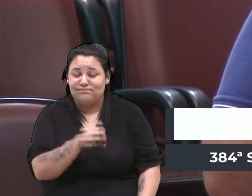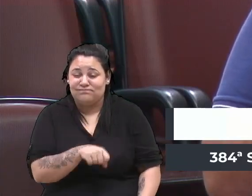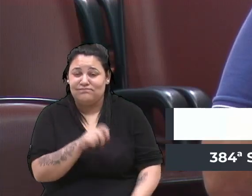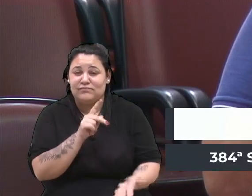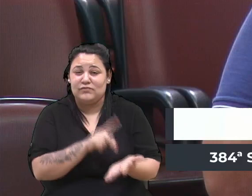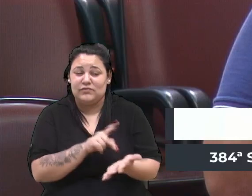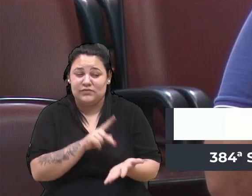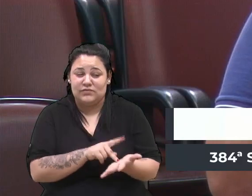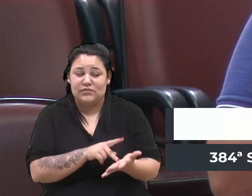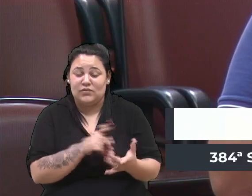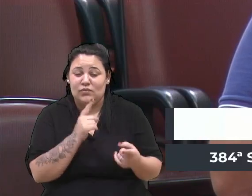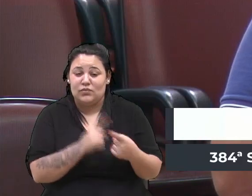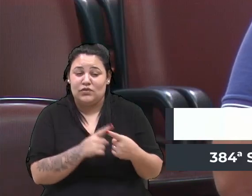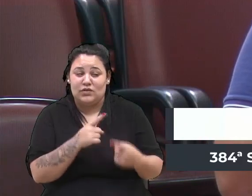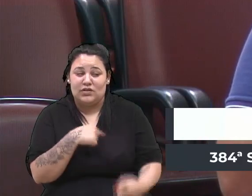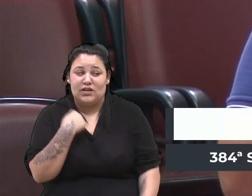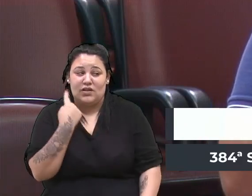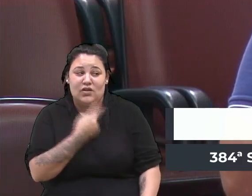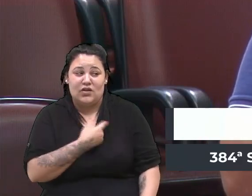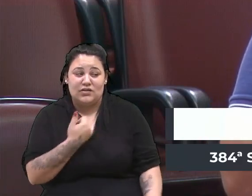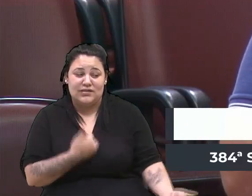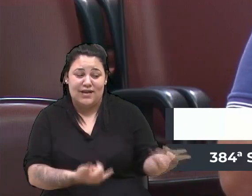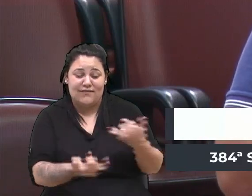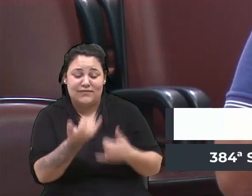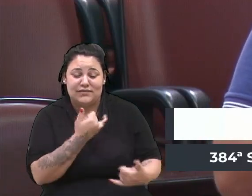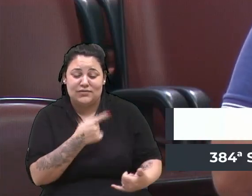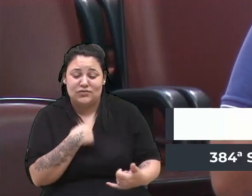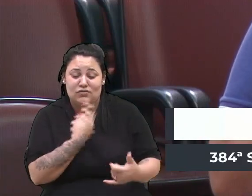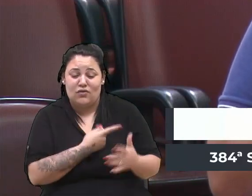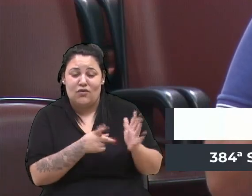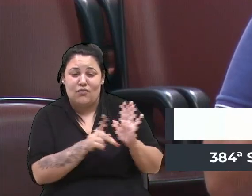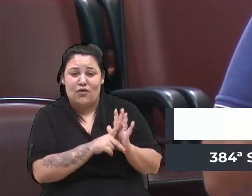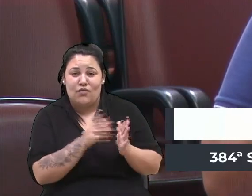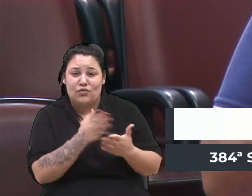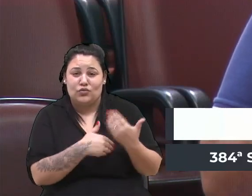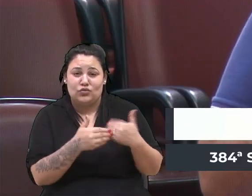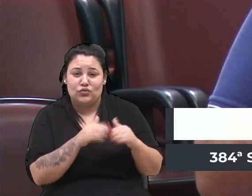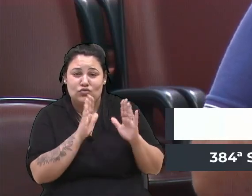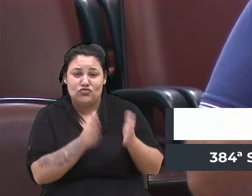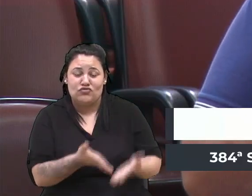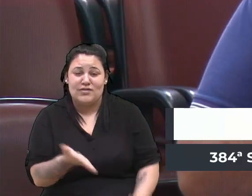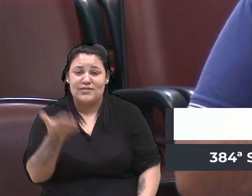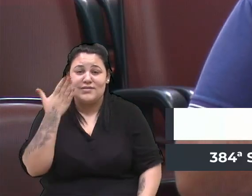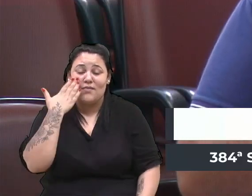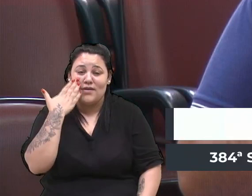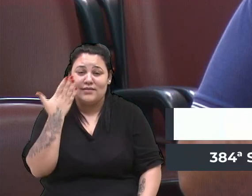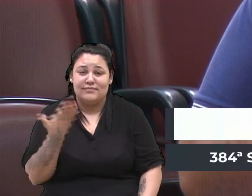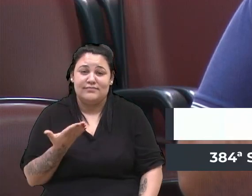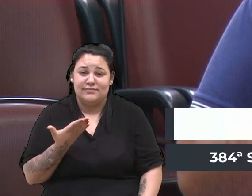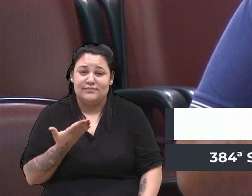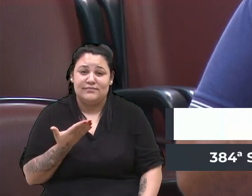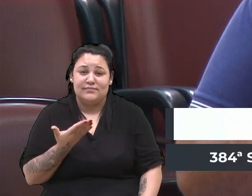era nós falando para nós mesmos, tudo que a gente já sabia.